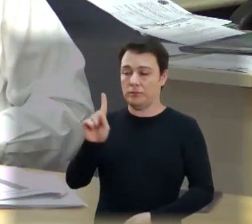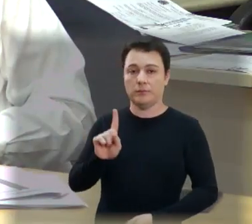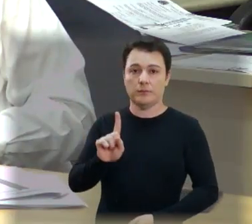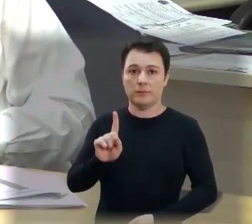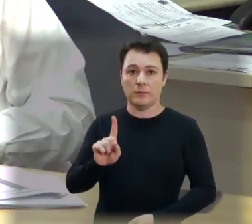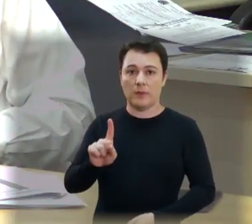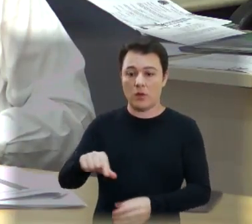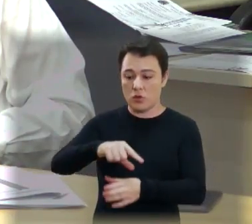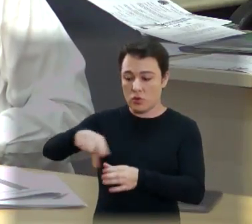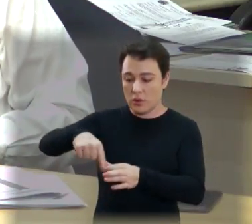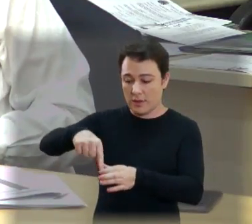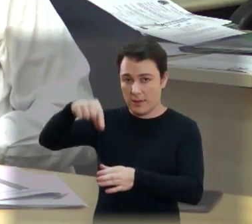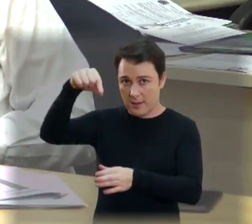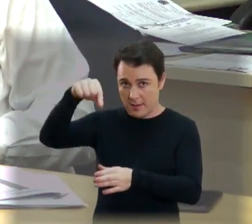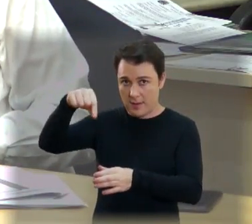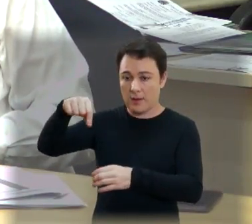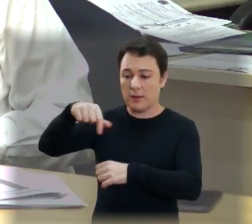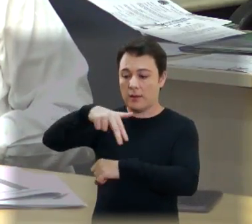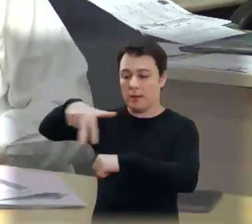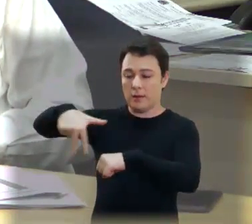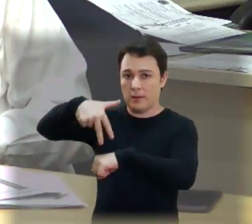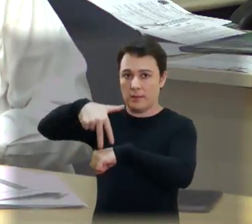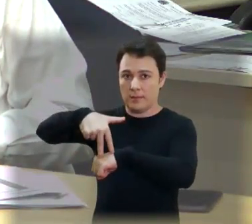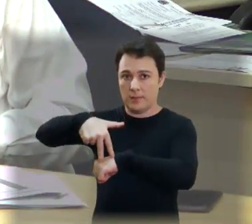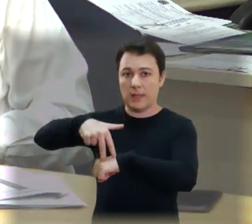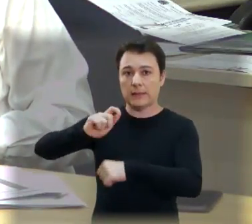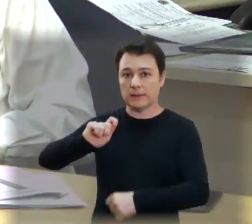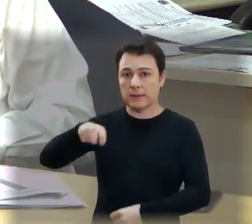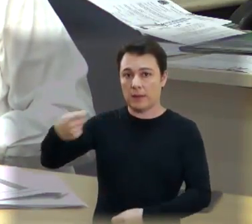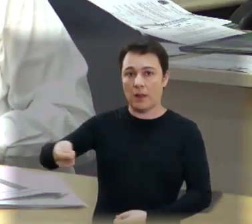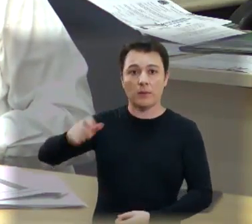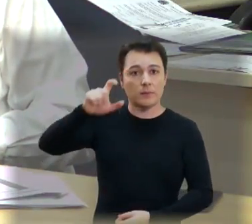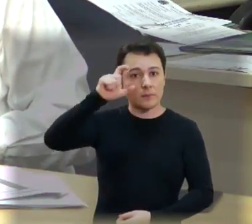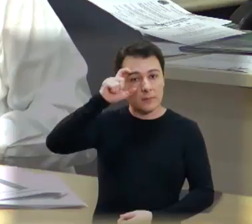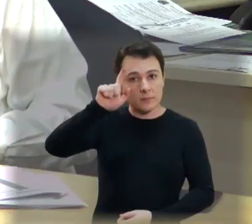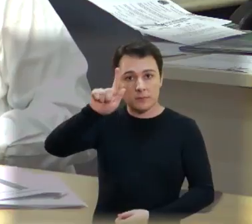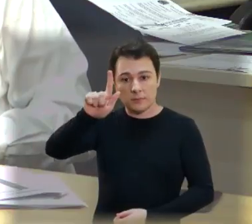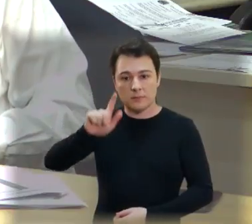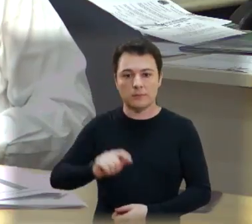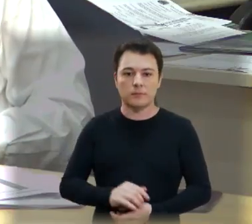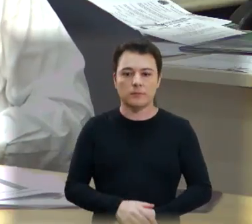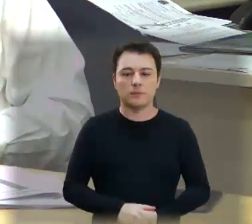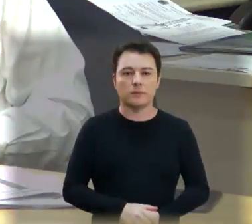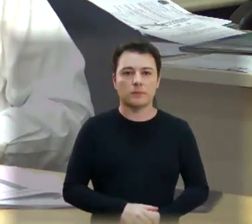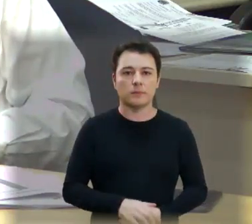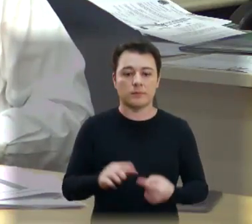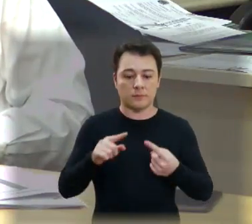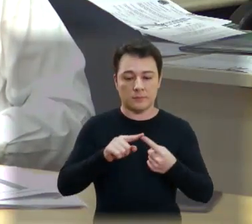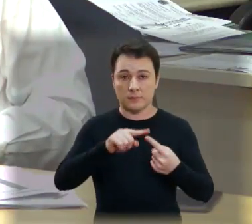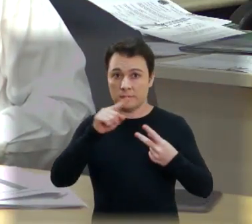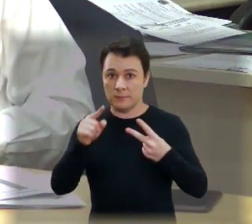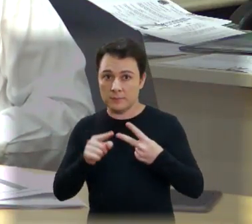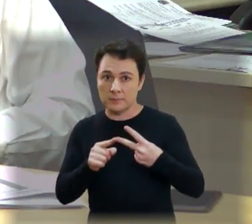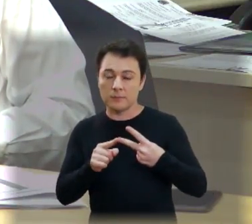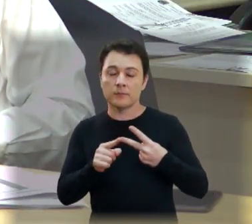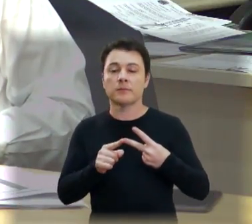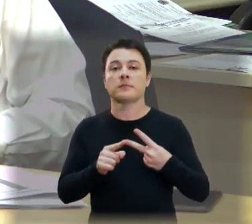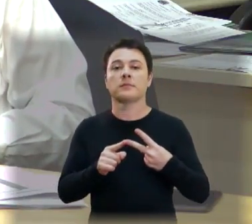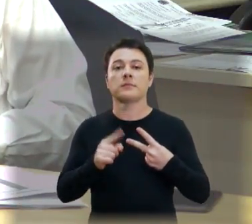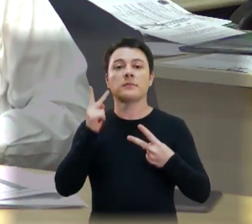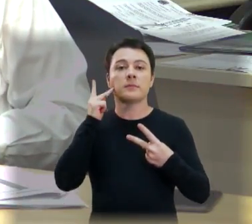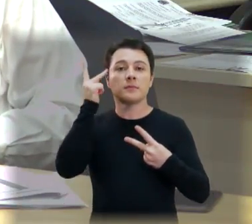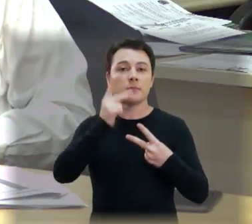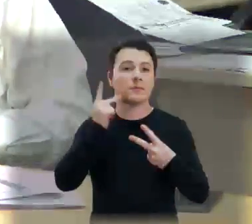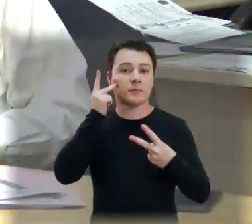sorteado e inscrito para falar no pequeno expediente é o vereador Gerson da Farmácia. E se prepara o